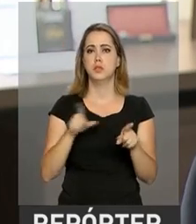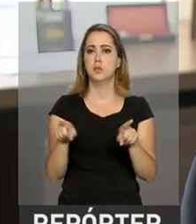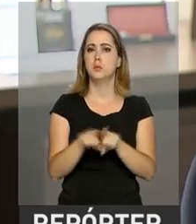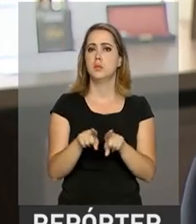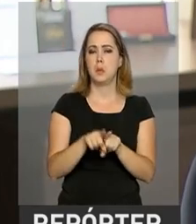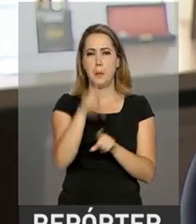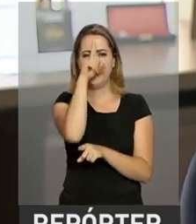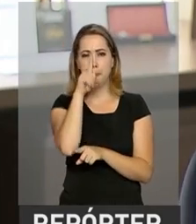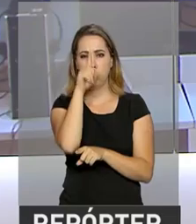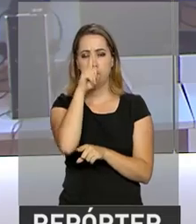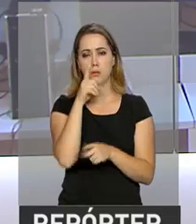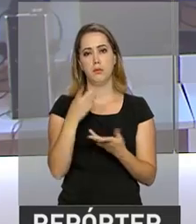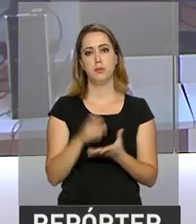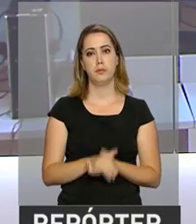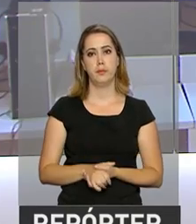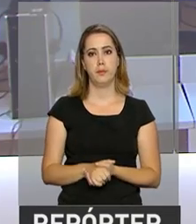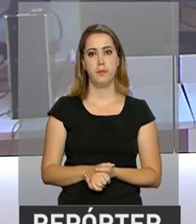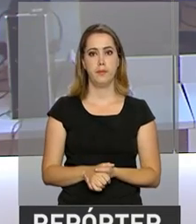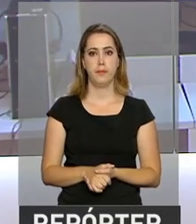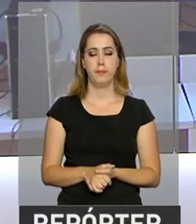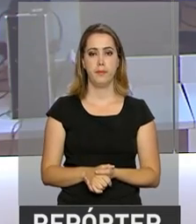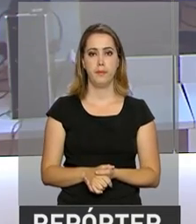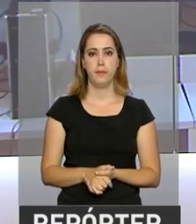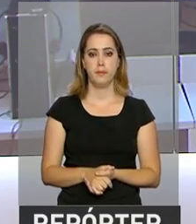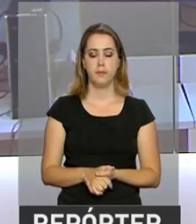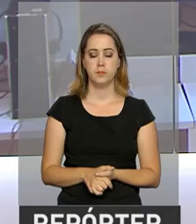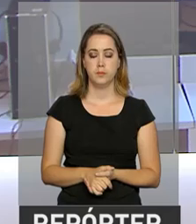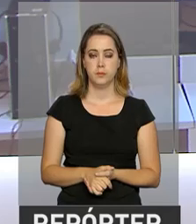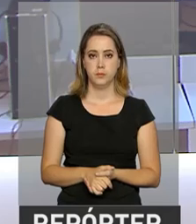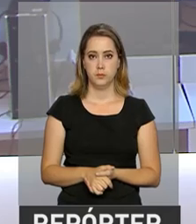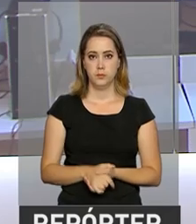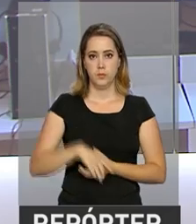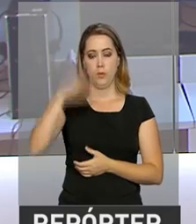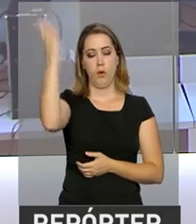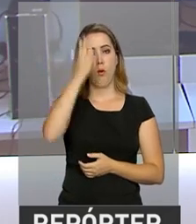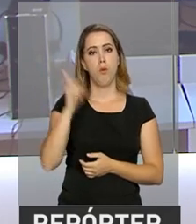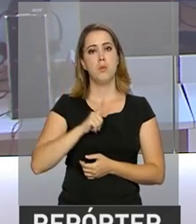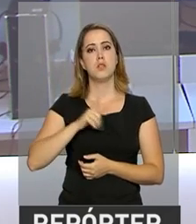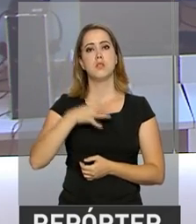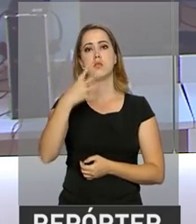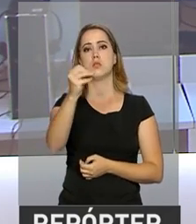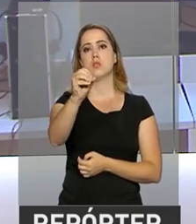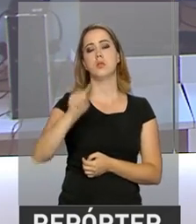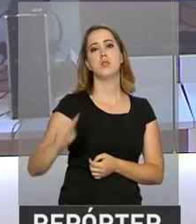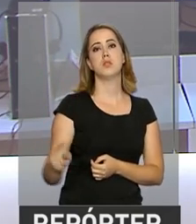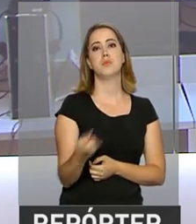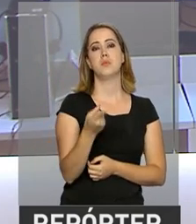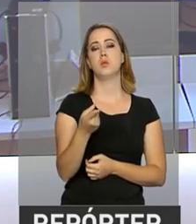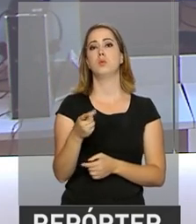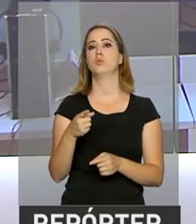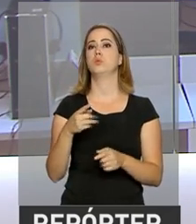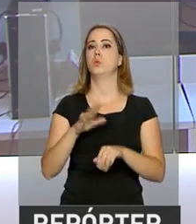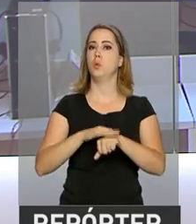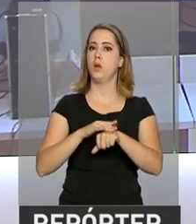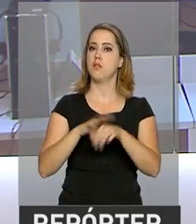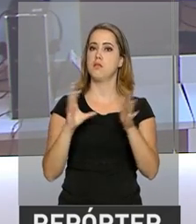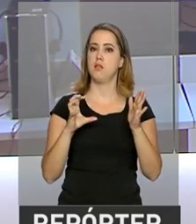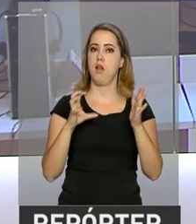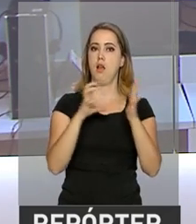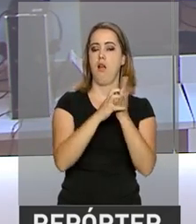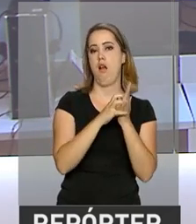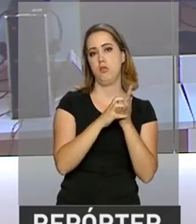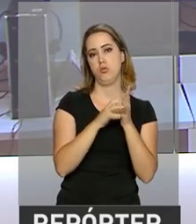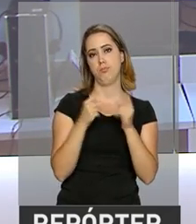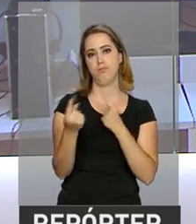alta periculosidade o Brasil registra cerca de 40.000 casos de aides a cada ano desde o